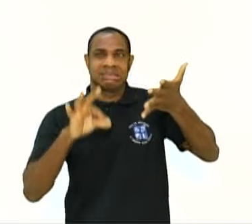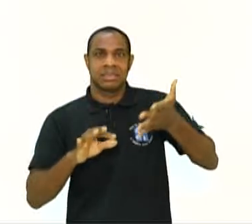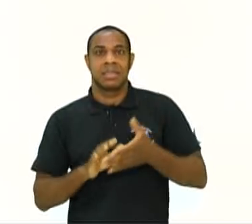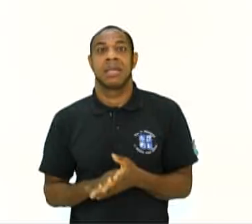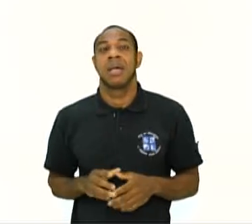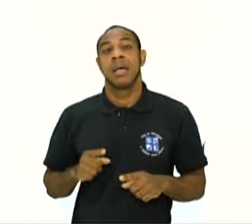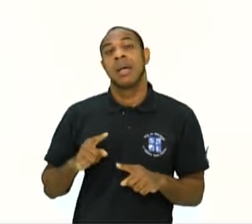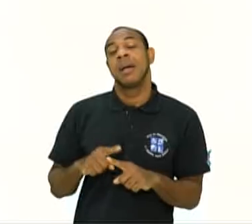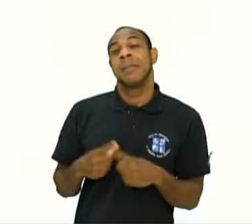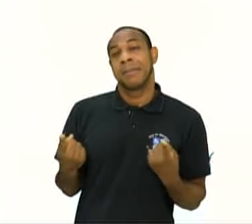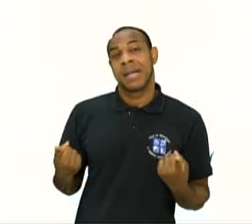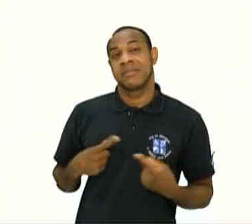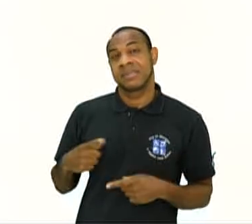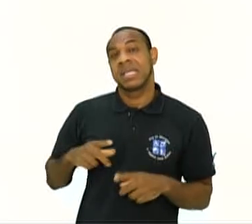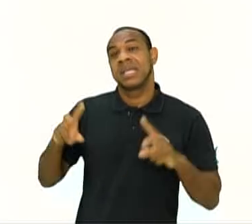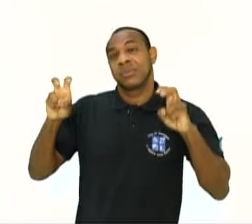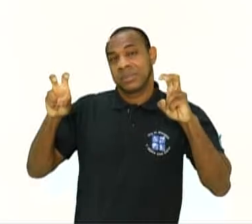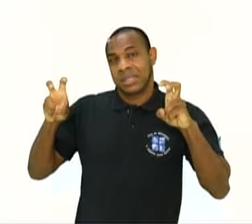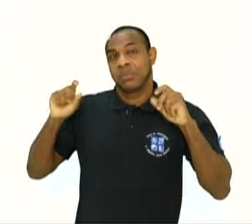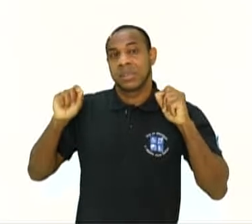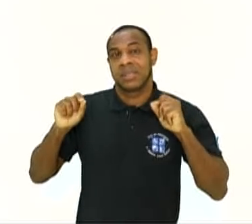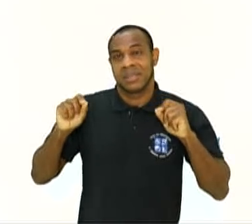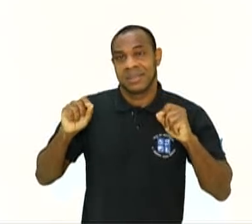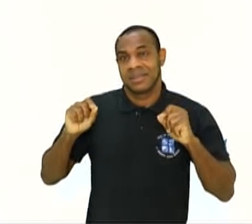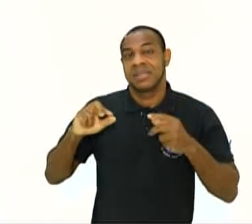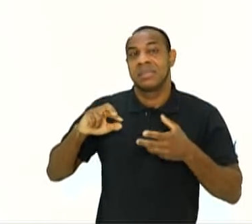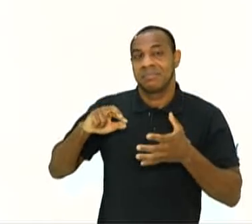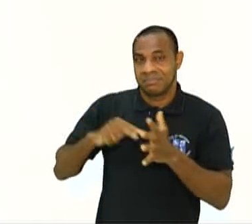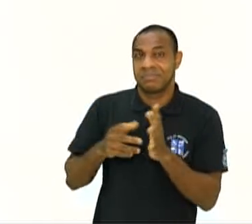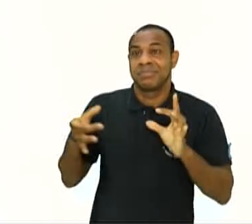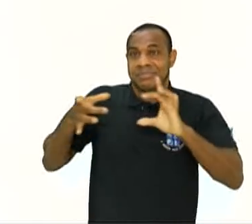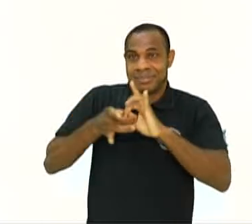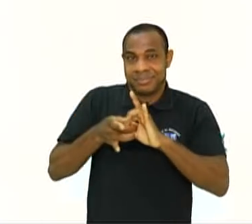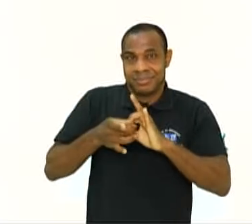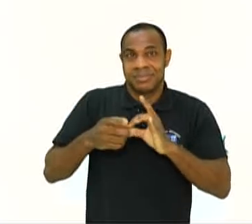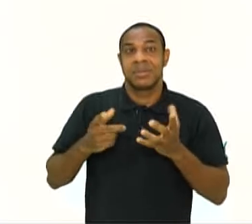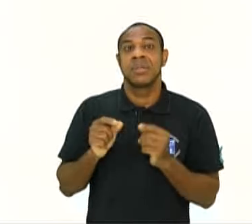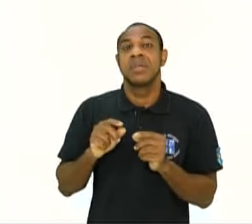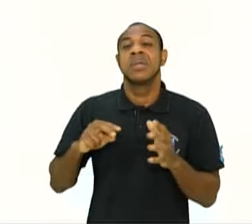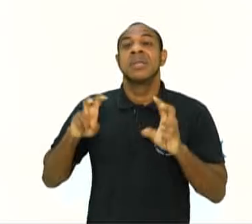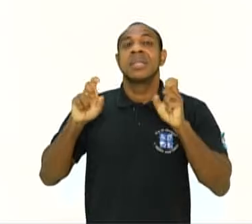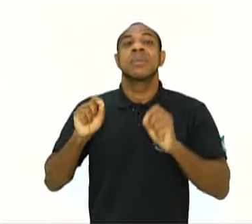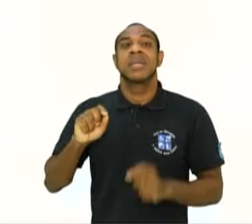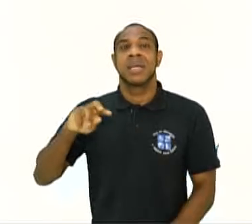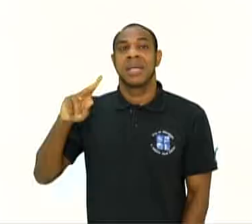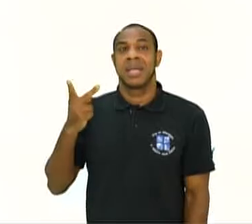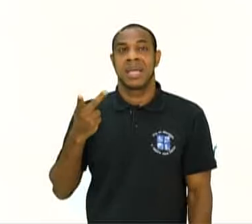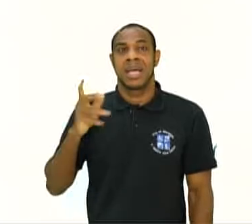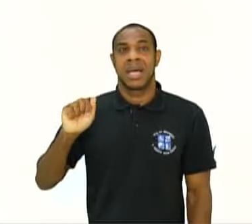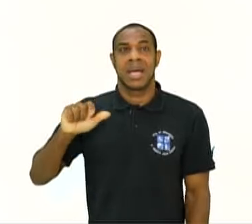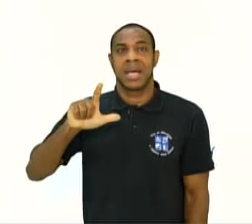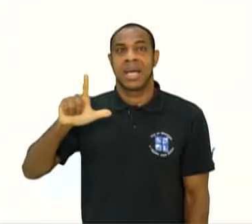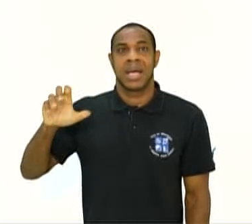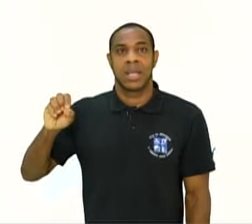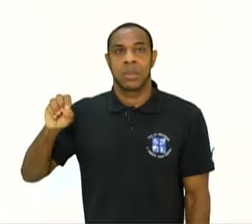a ver com o tema da nossa aula de hoje, né? Que é o Halloween. Então, how much do you know about Halloween? Eu quero saber o que